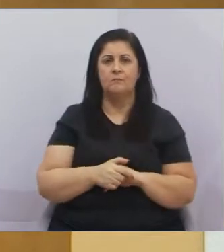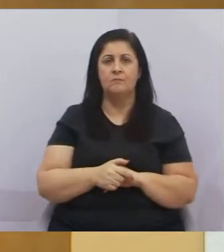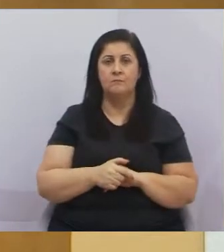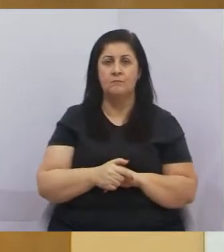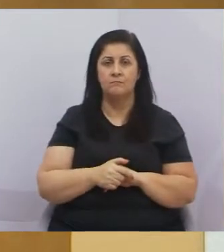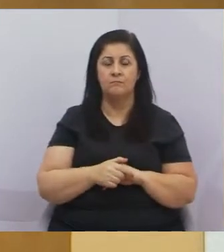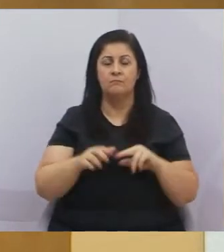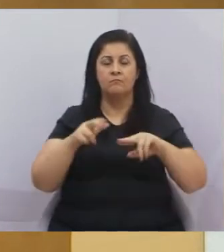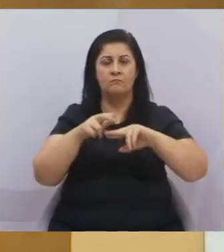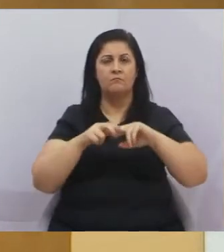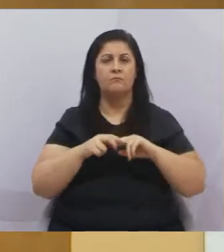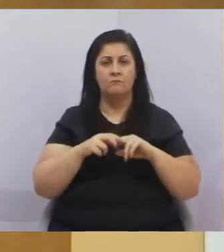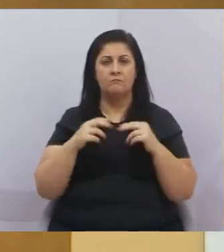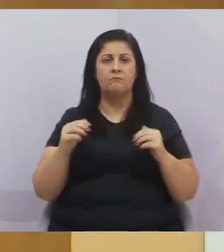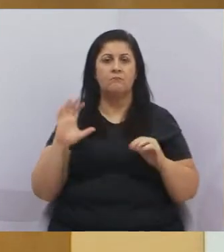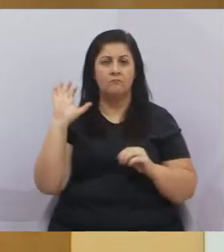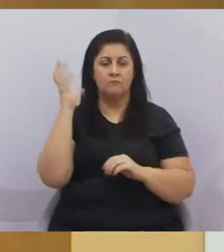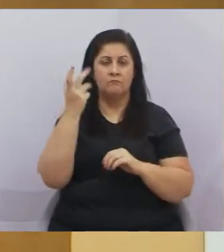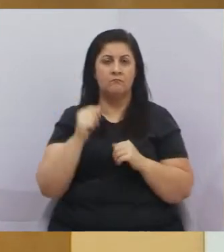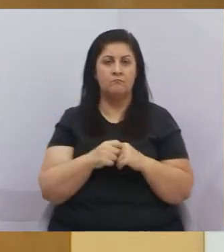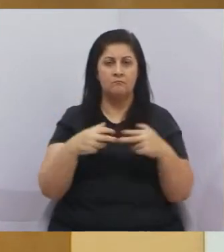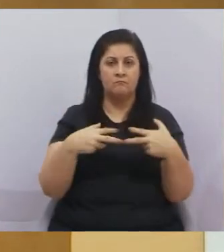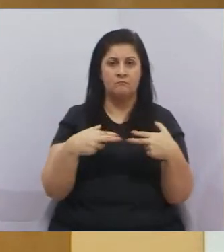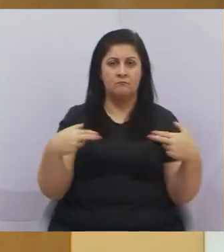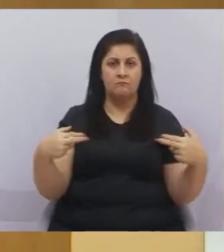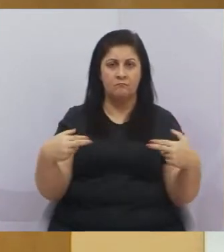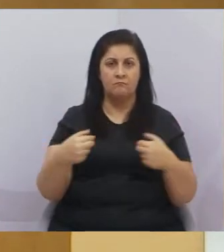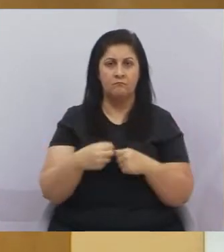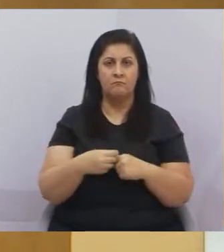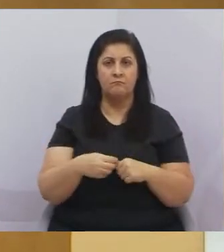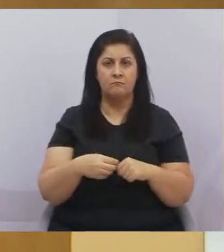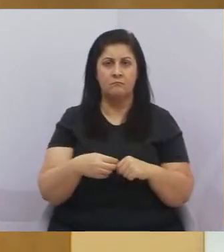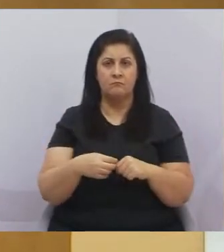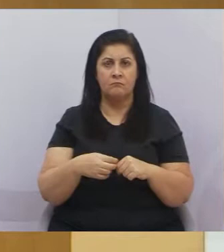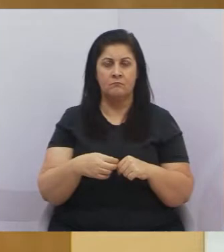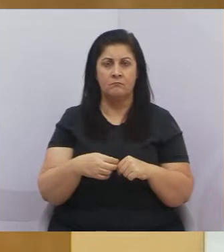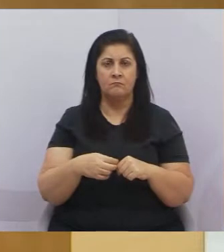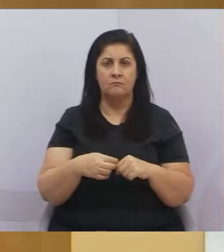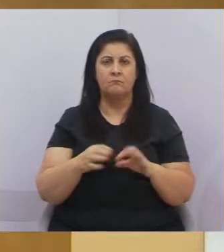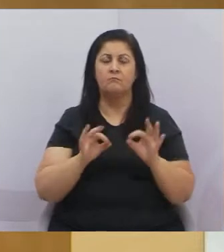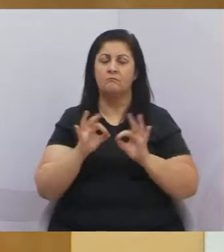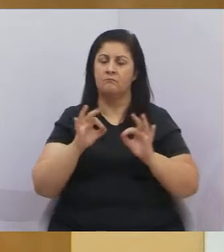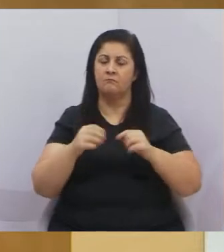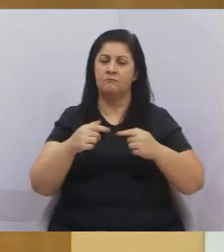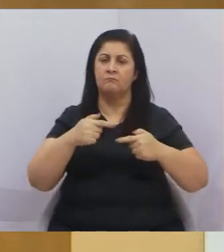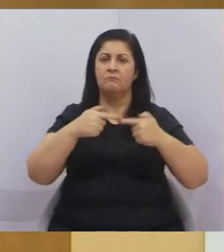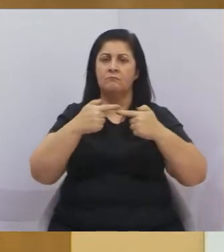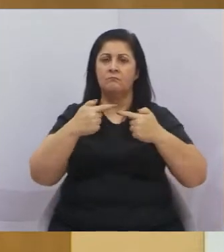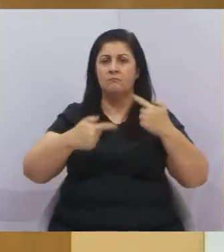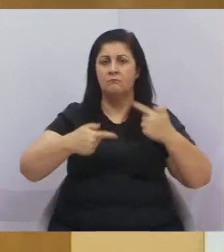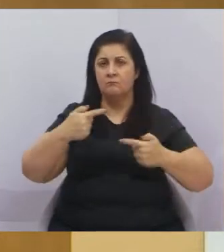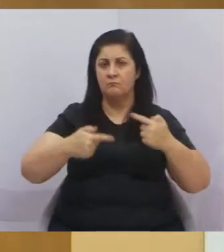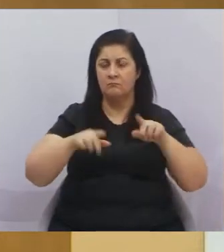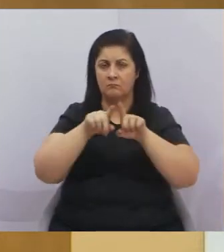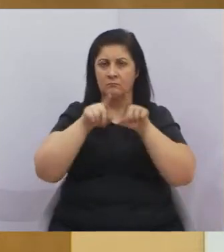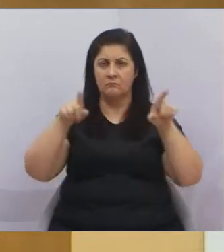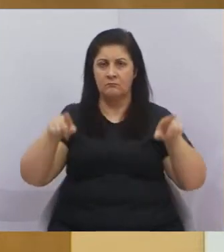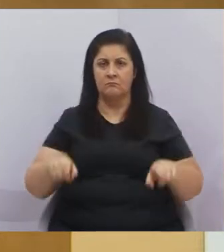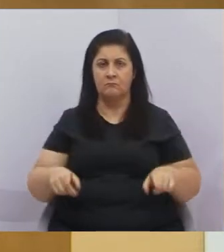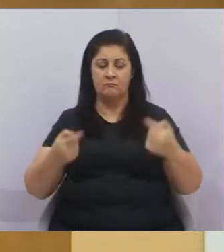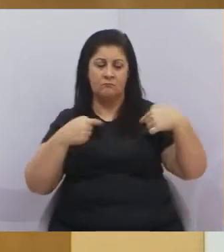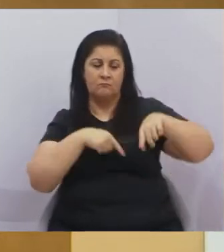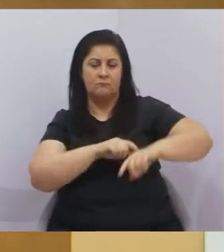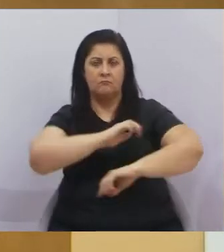E por isso somente ocorrerá medidas que sejam implementadas políticas públicas com eficácia no combate